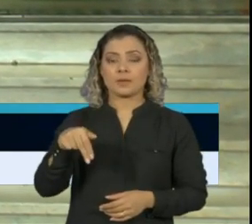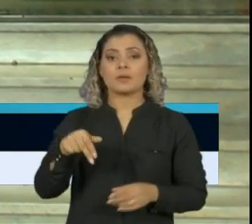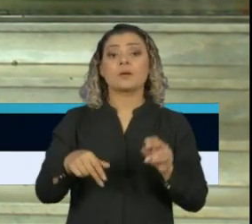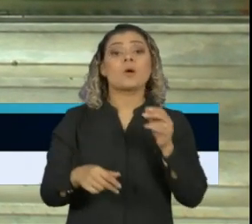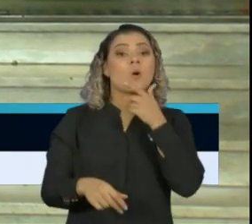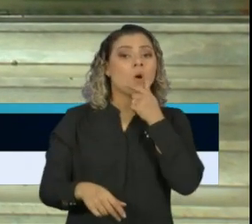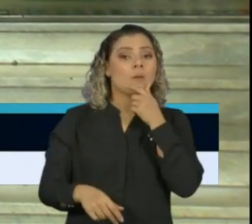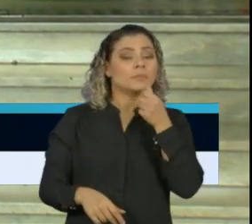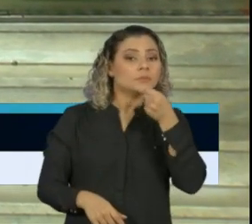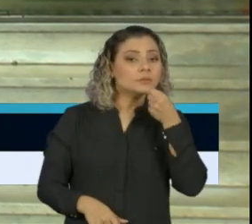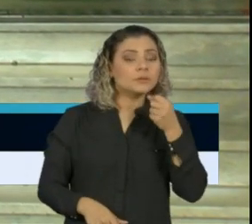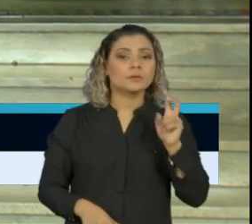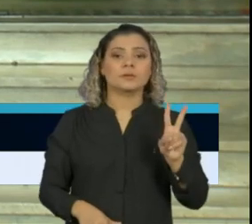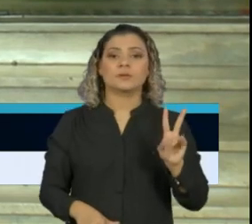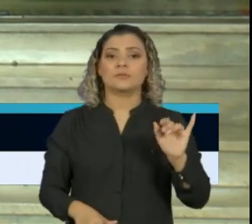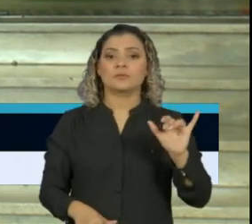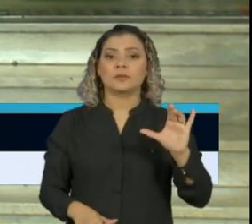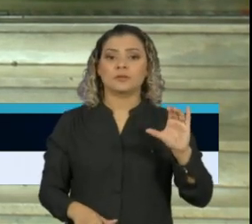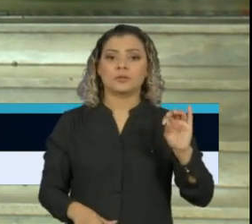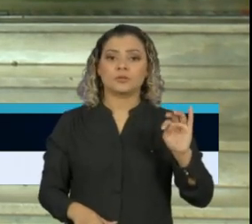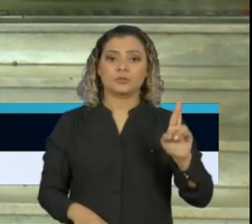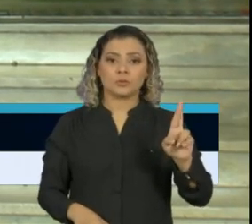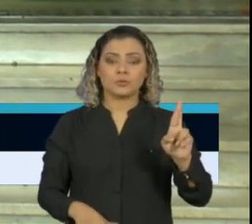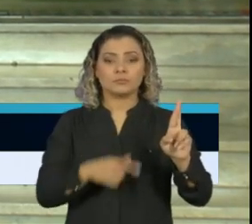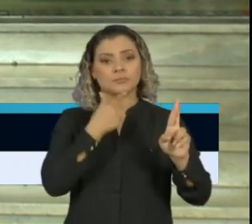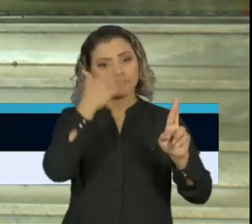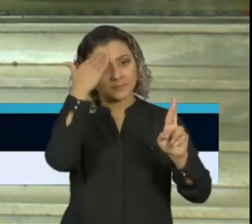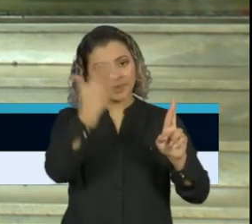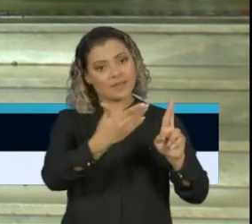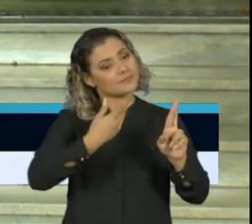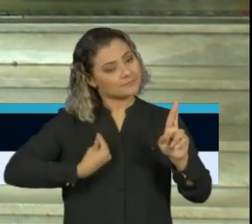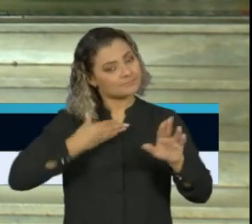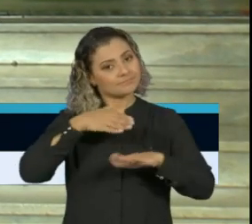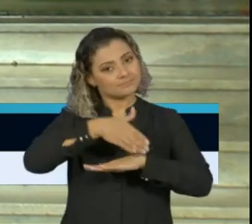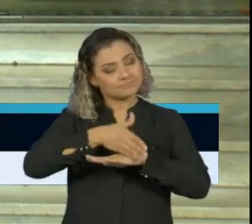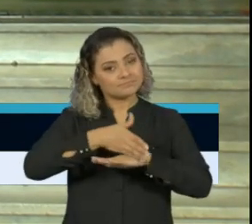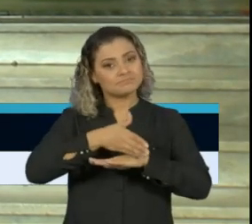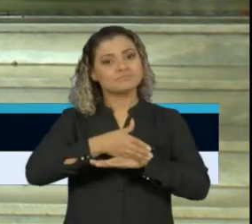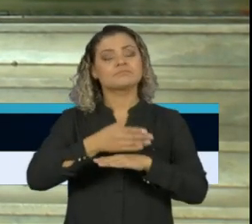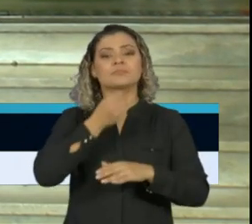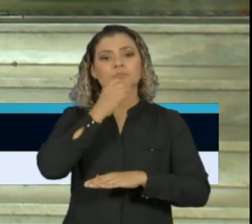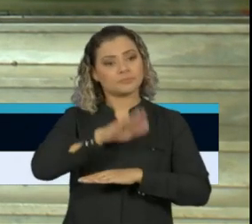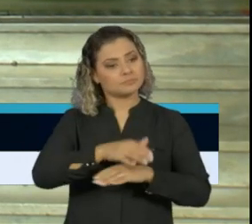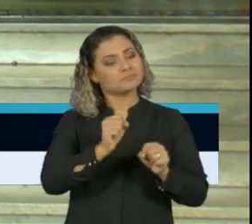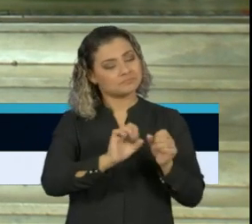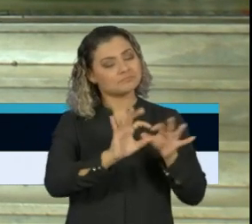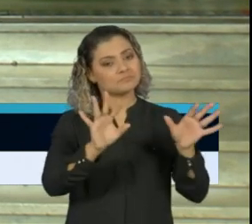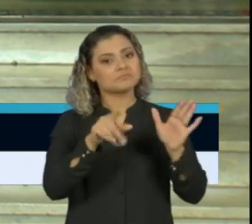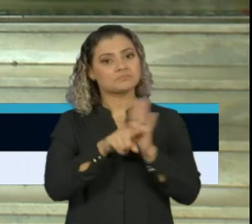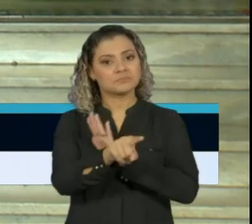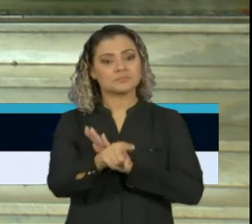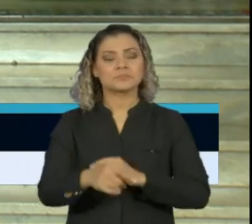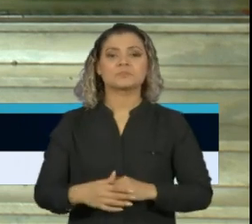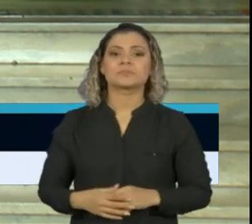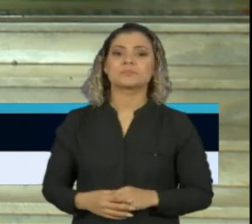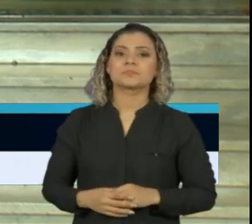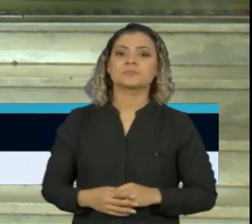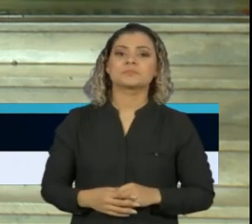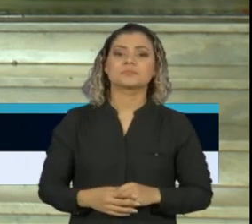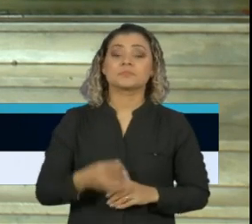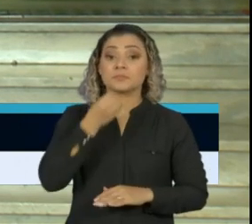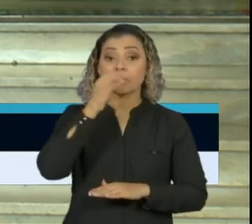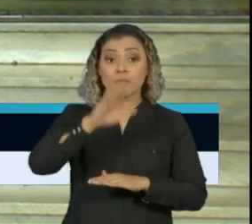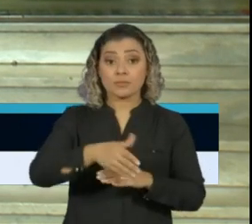Moraes. Vitor, obrigado mais uma vez por estar aqui conosco. Boa tarde. Sua pergunta, por favor. Se quiser, pode levantar o microfone. Boa